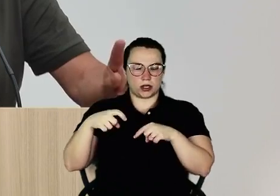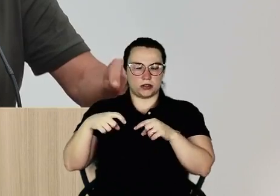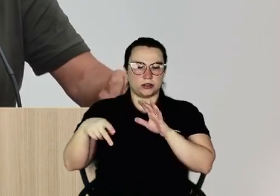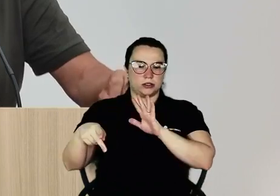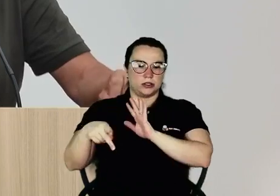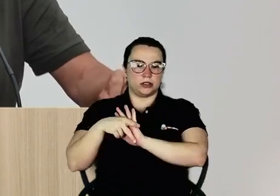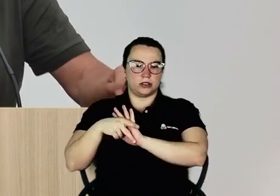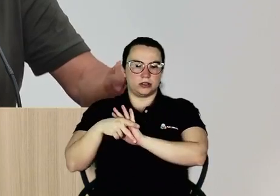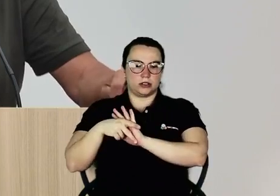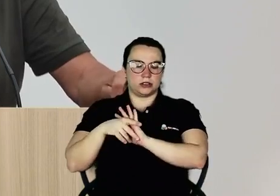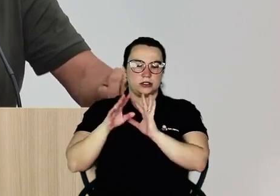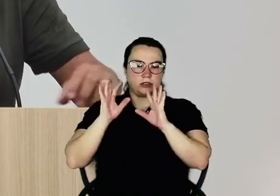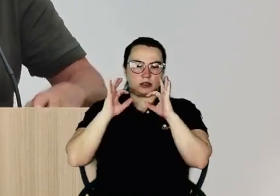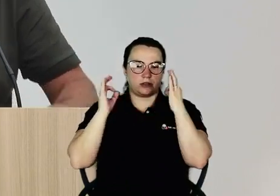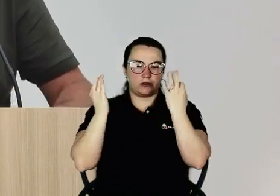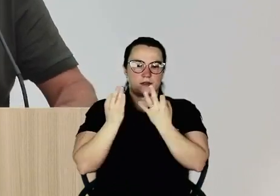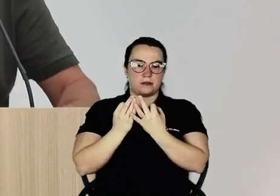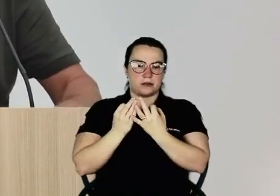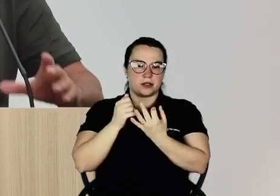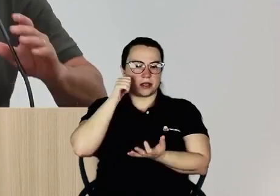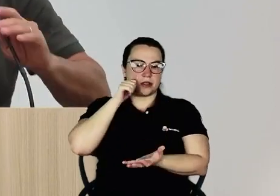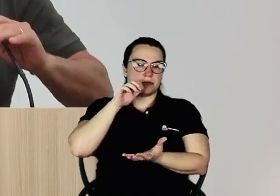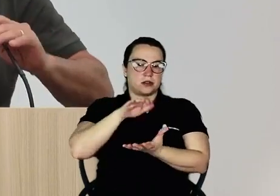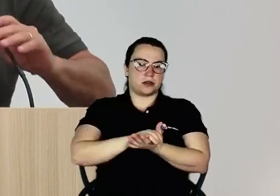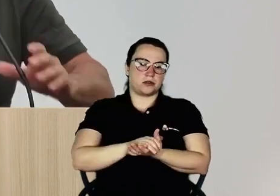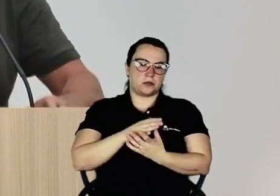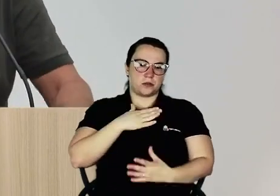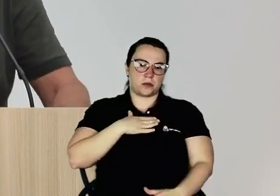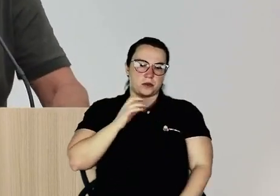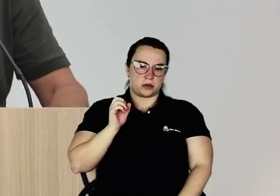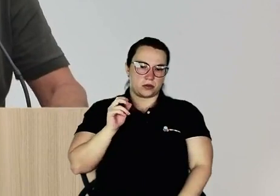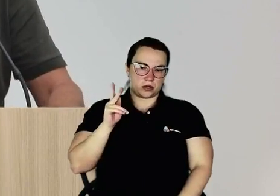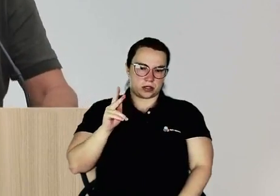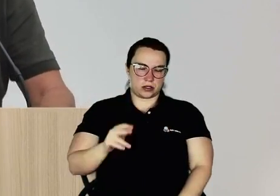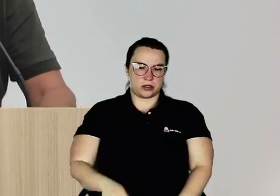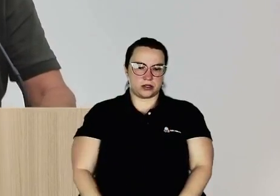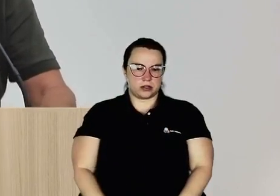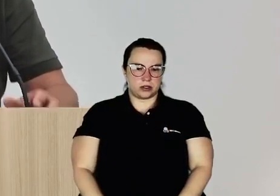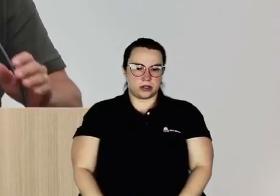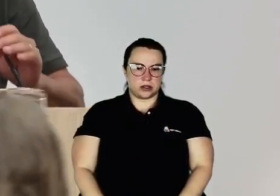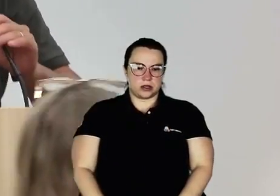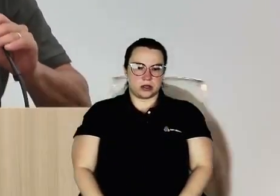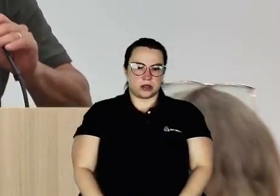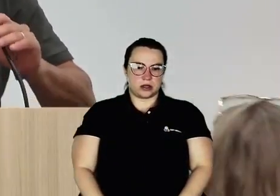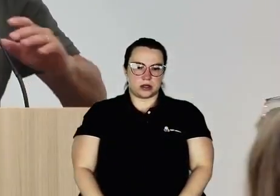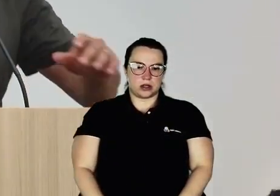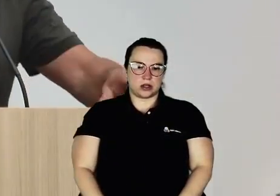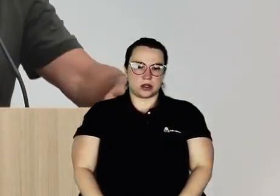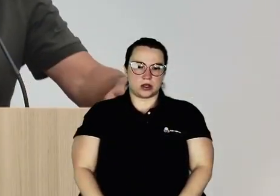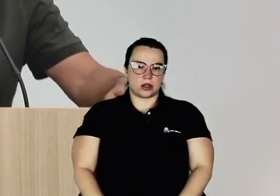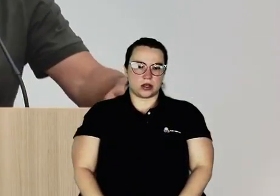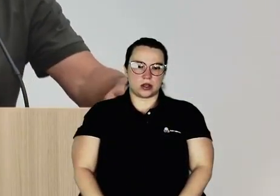da família da minha esposa, tá? Sempre falo que eu não tenho propriedade rural, não ganhei dinheiro para isso